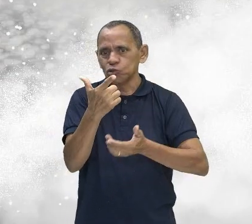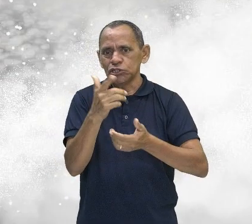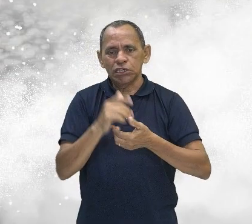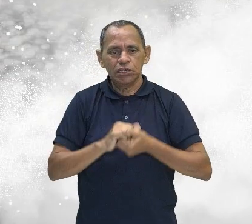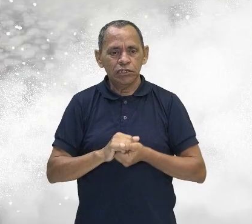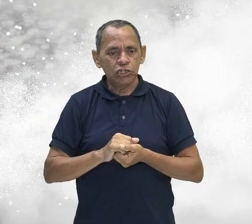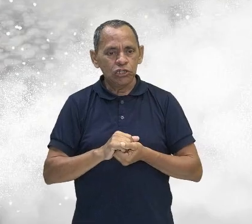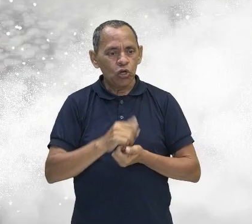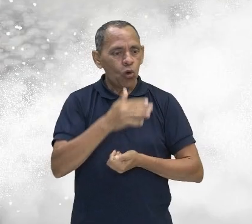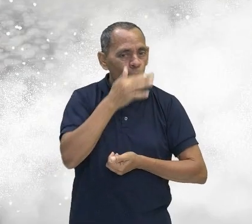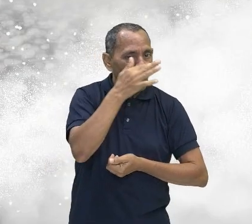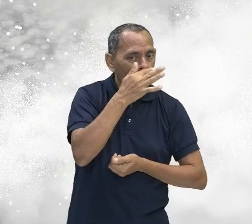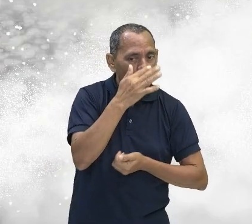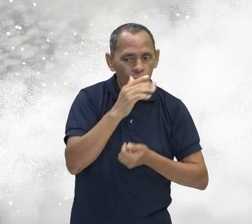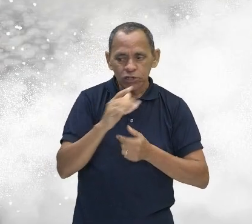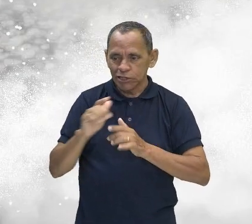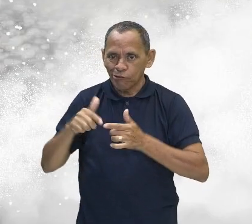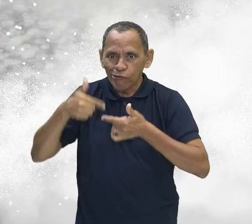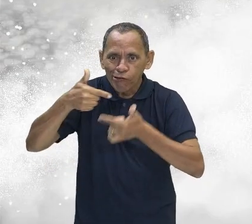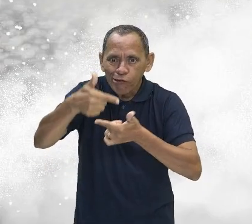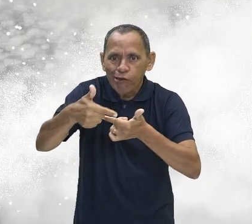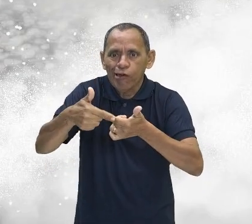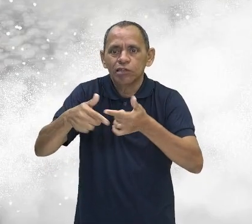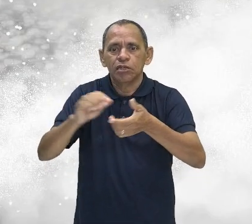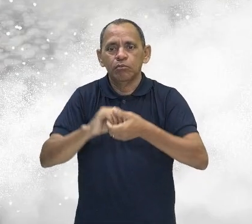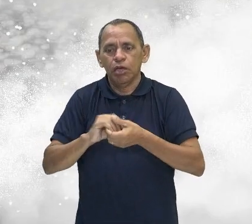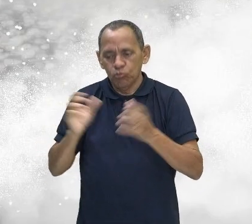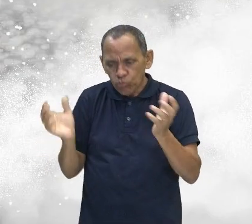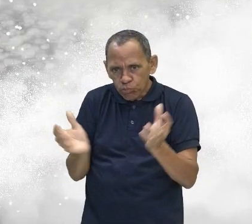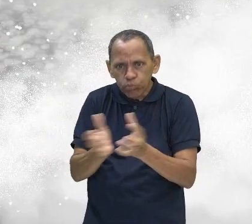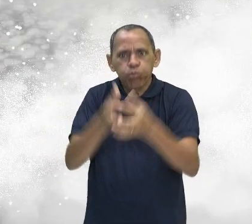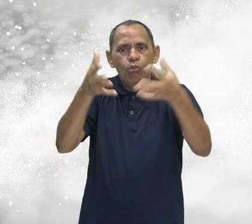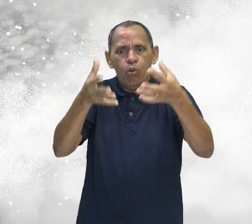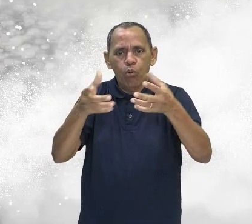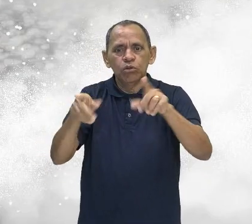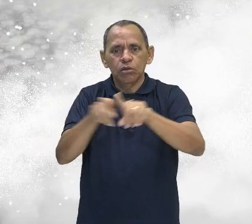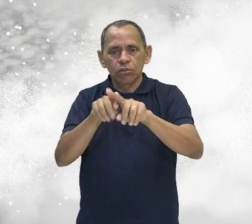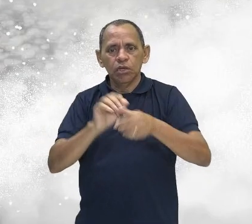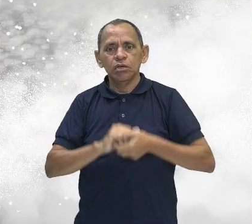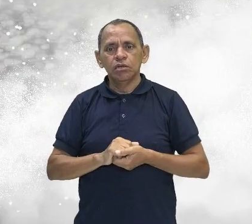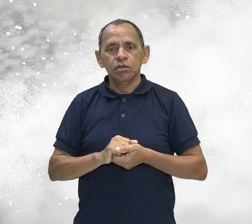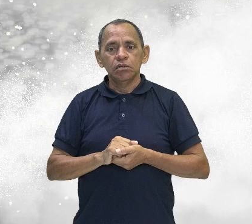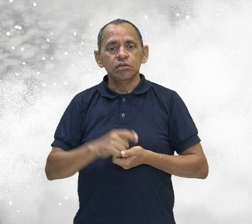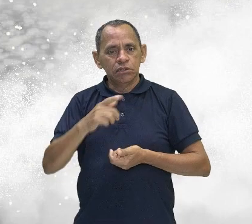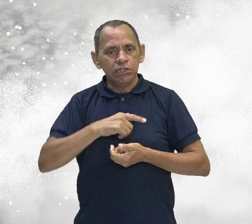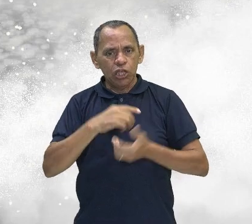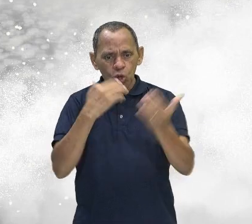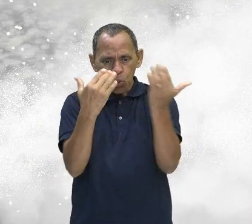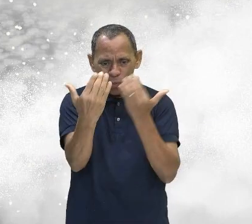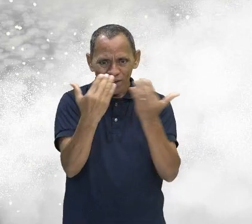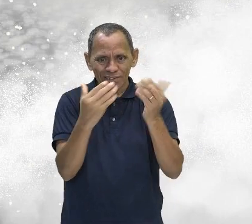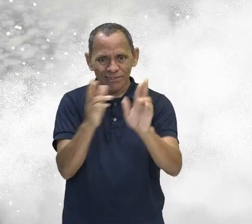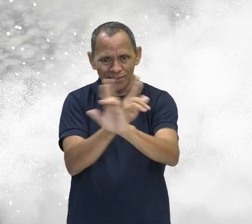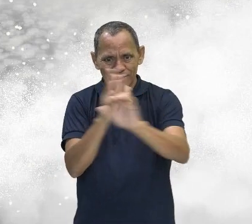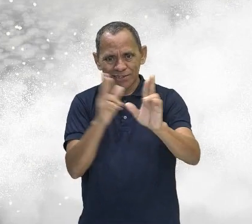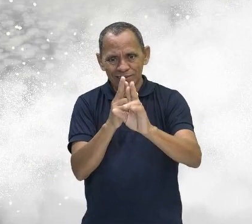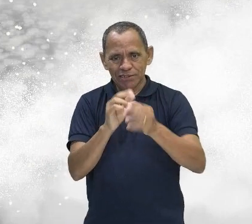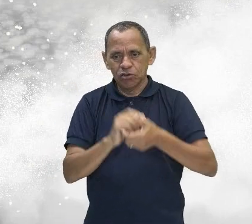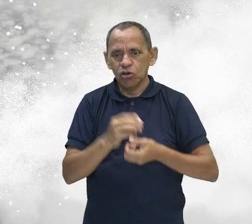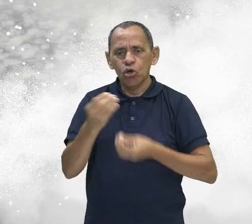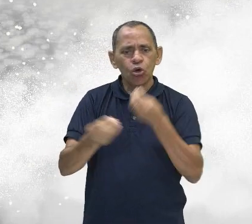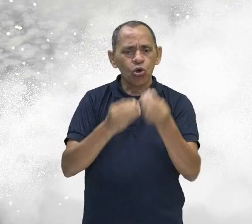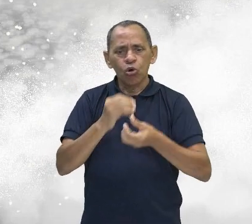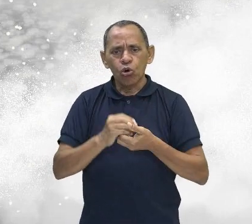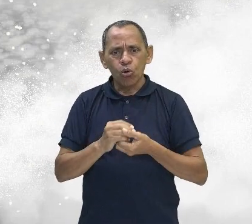guerra. Não é? A guerra, explosões de bomba, e faz aí uma relação entre o efeito da explosão de uma